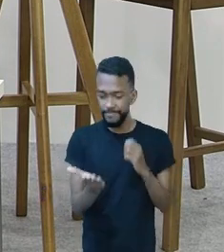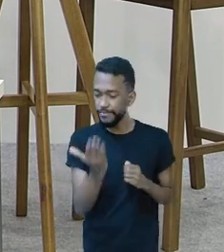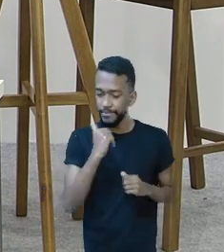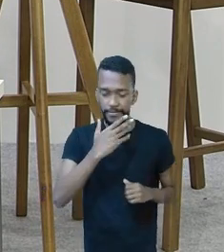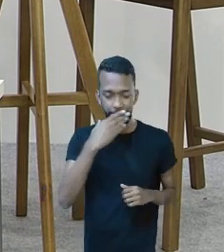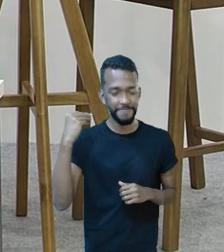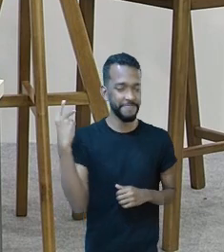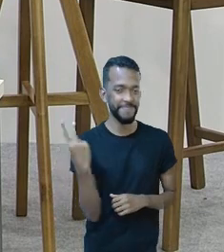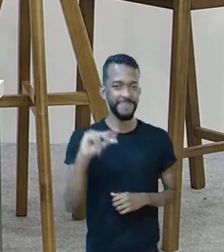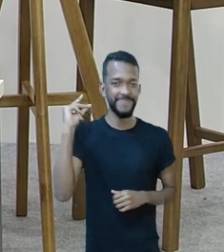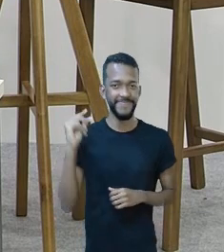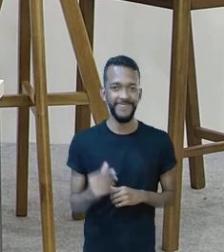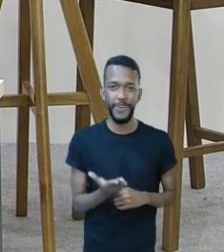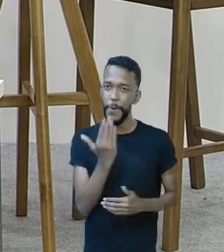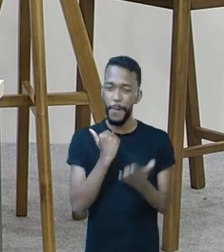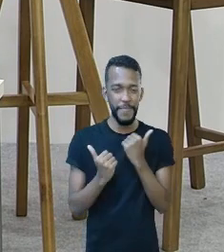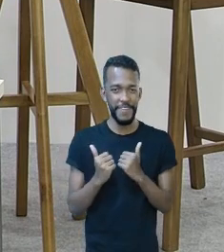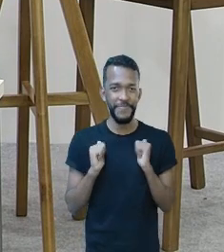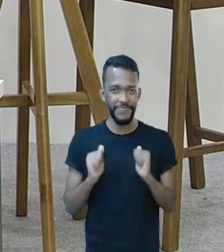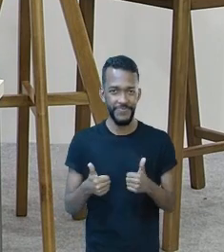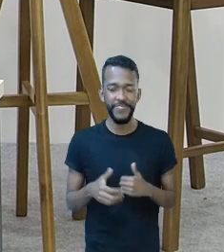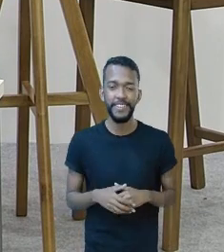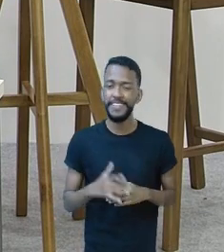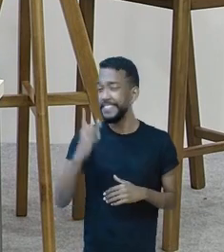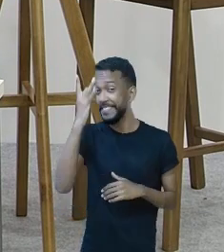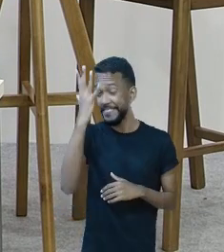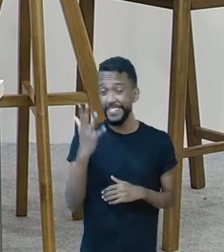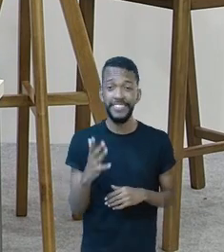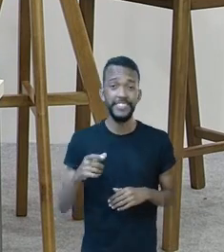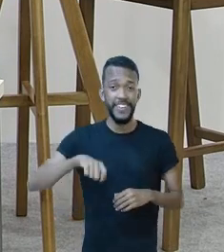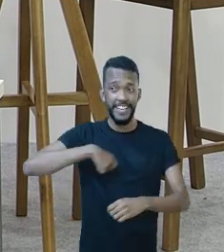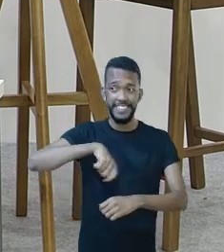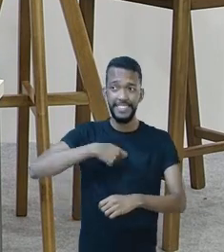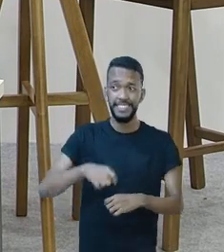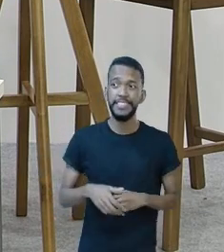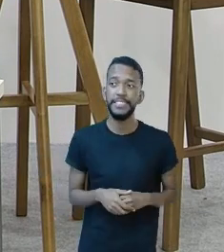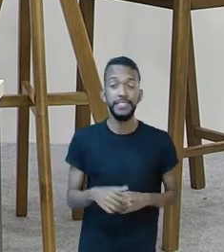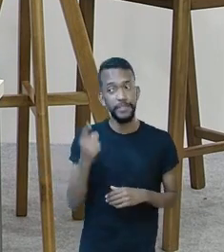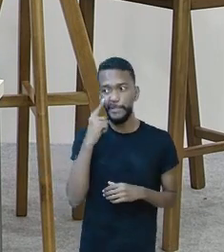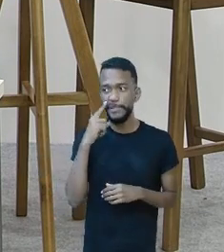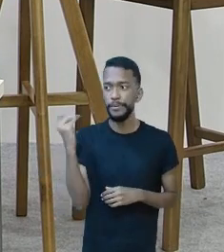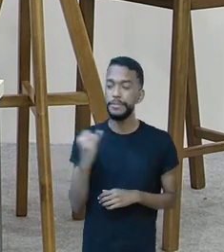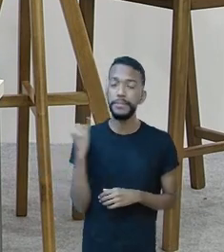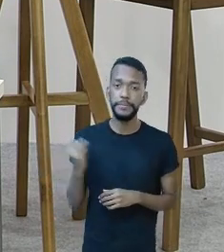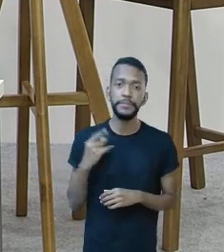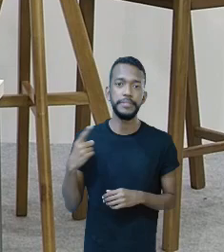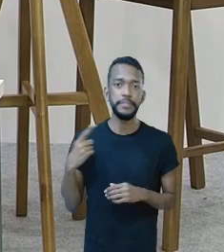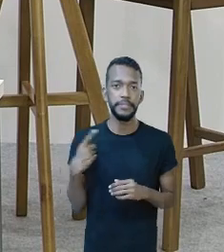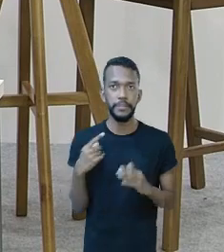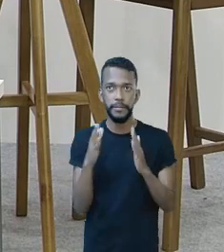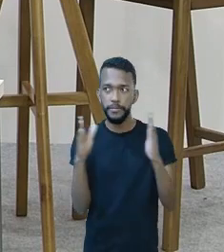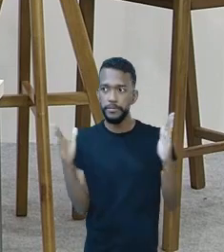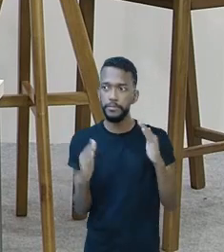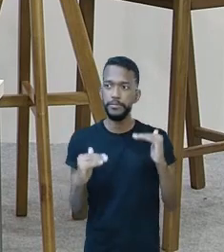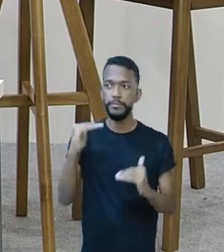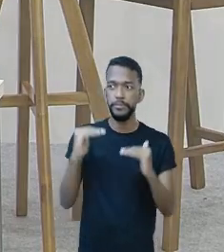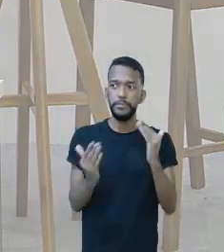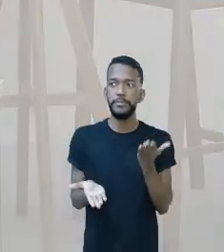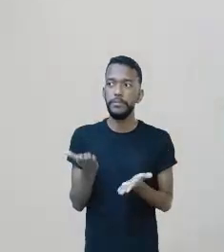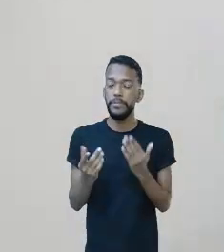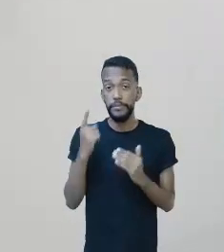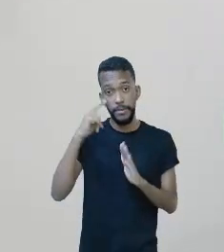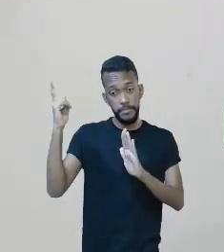abraço e comer, tá? Muito fácil essa receita. Vê a importância das grandezas e medidas. Só